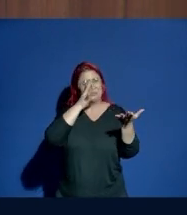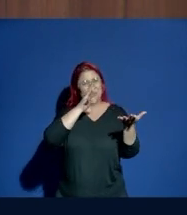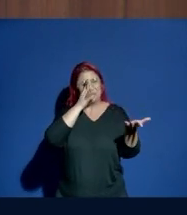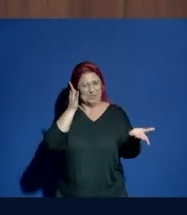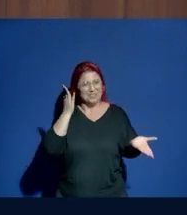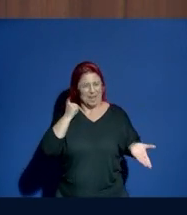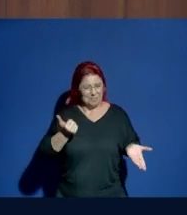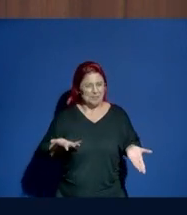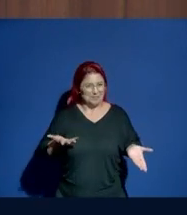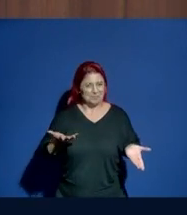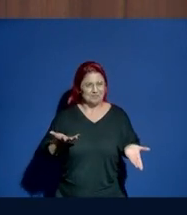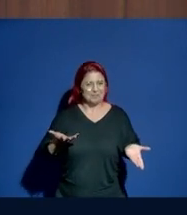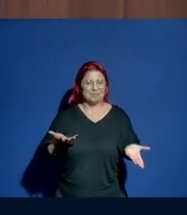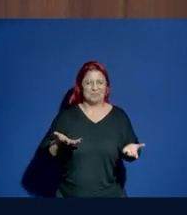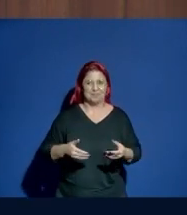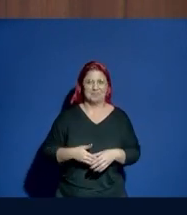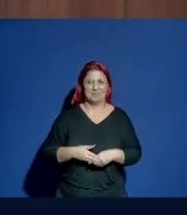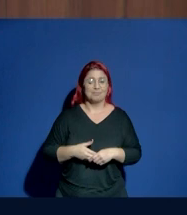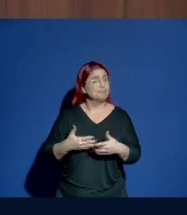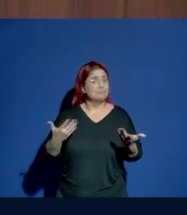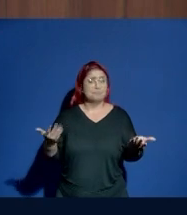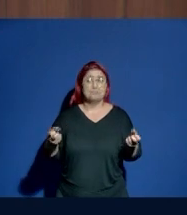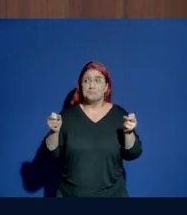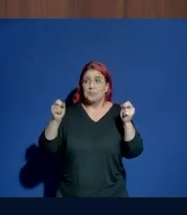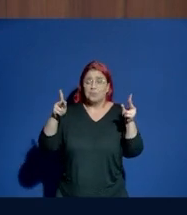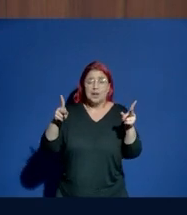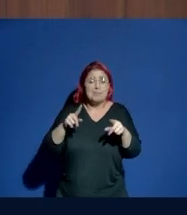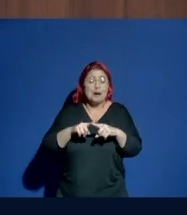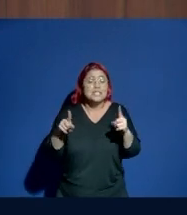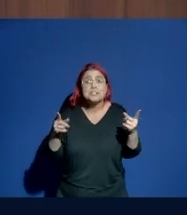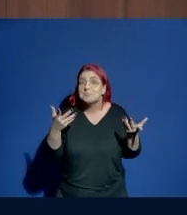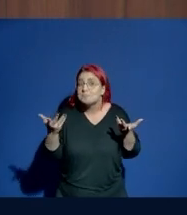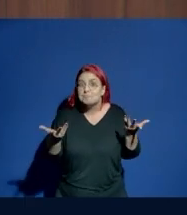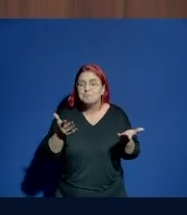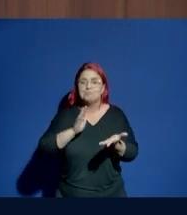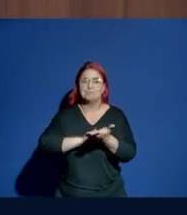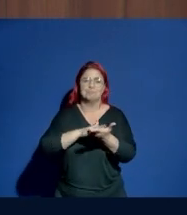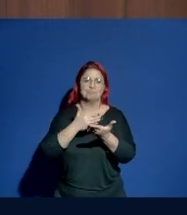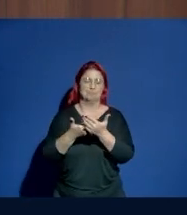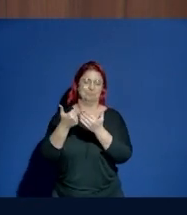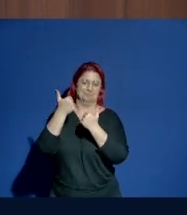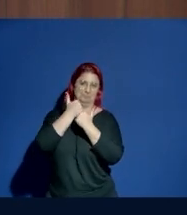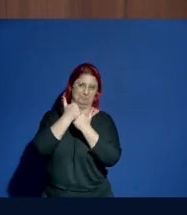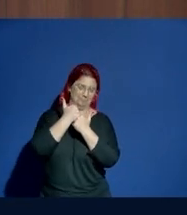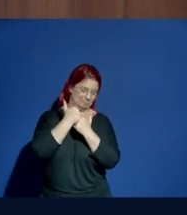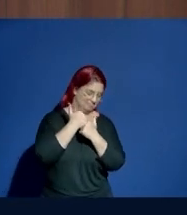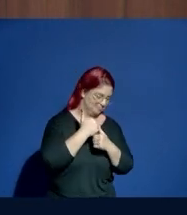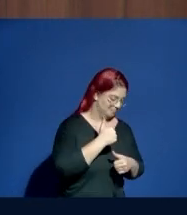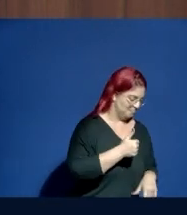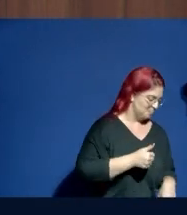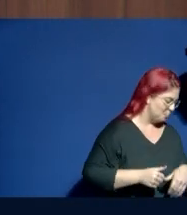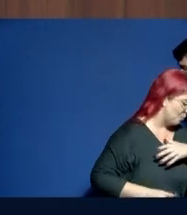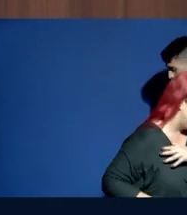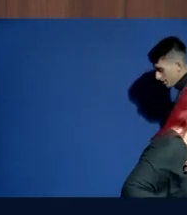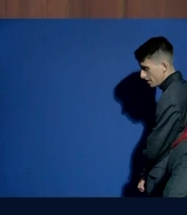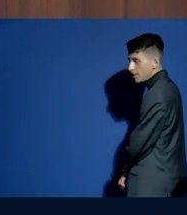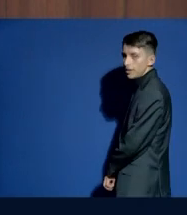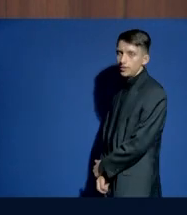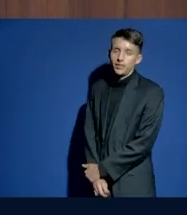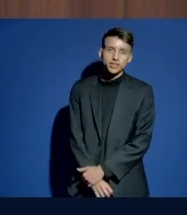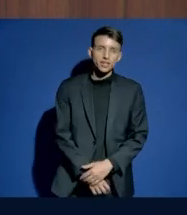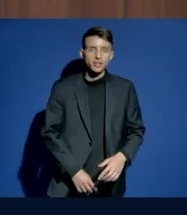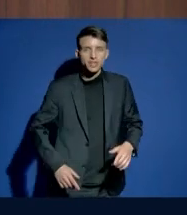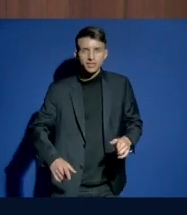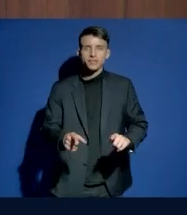ora subjetivo qualquer um pode dizer agora este é o lado que o Brasil precisa de se